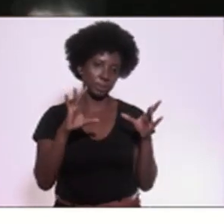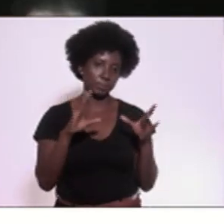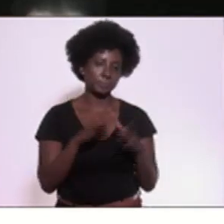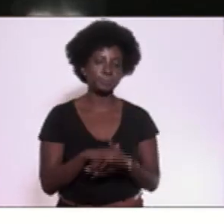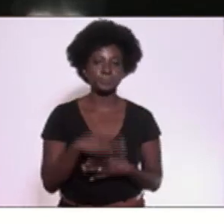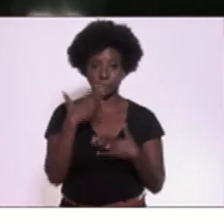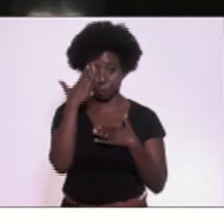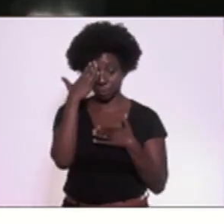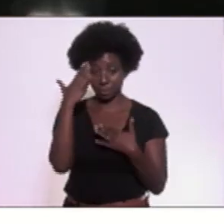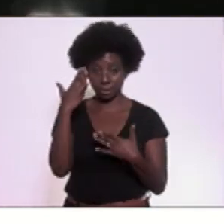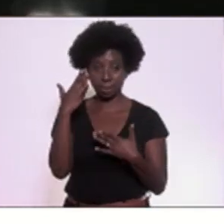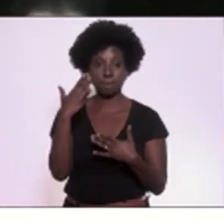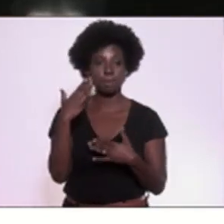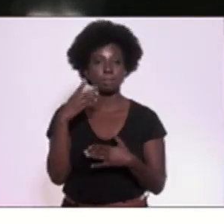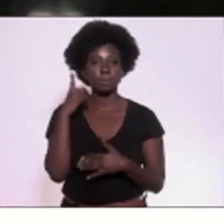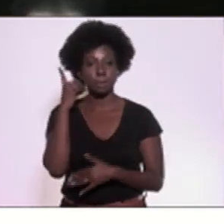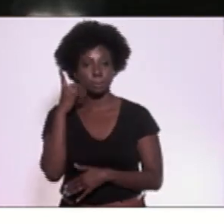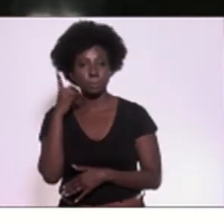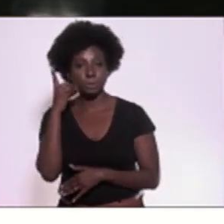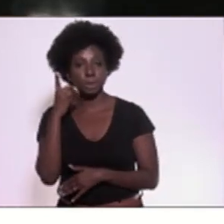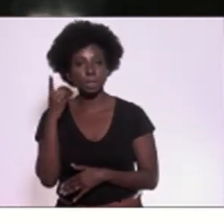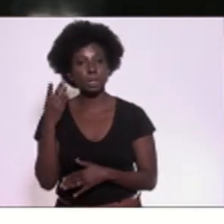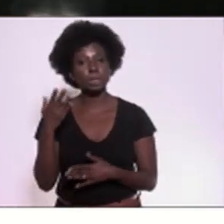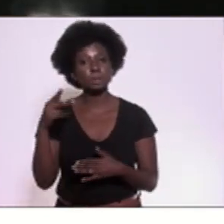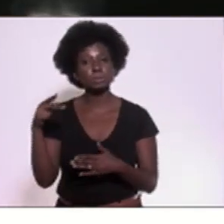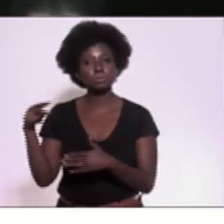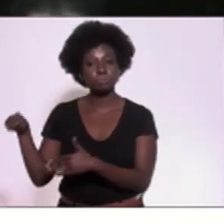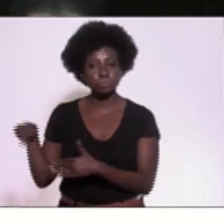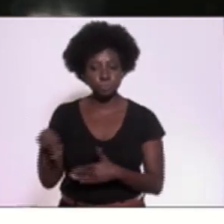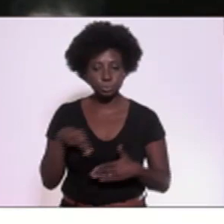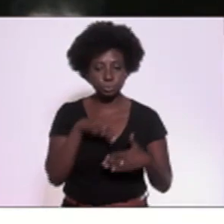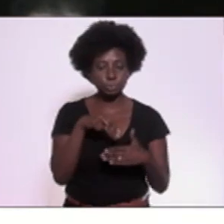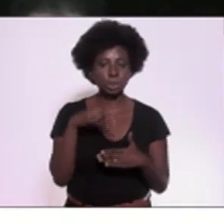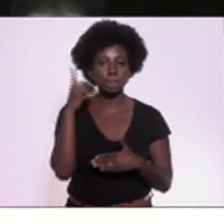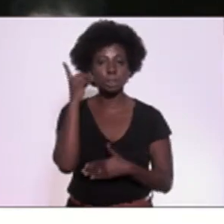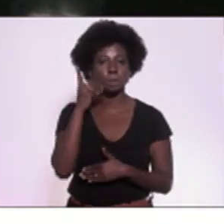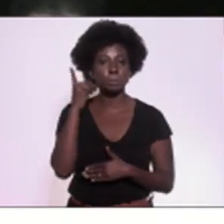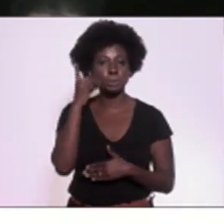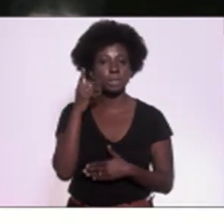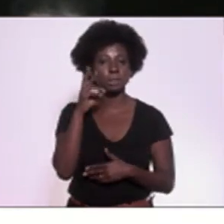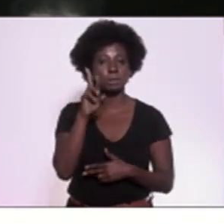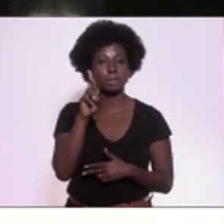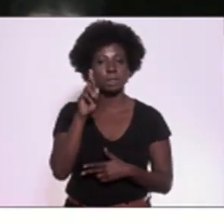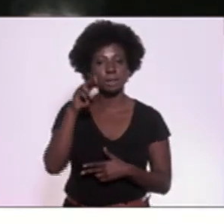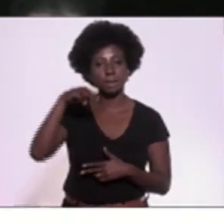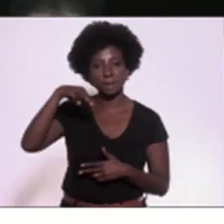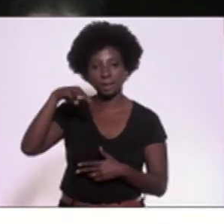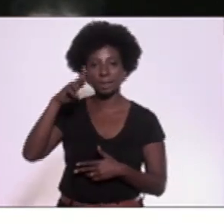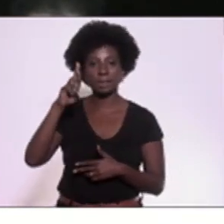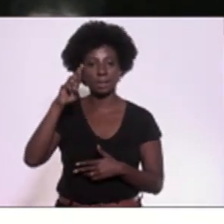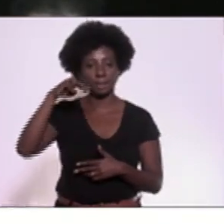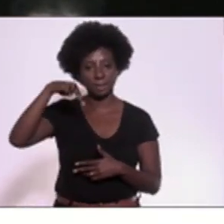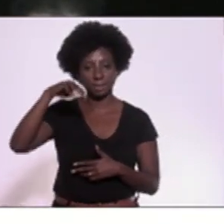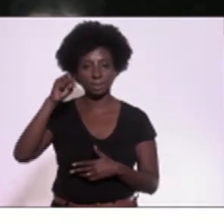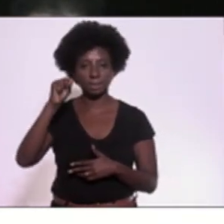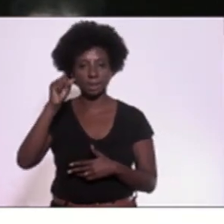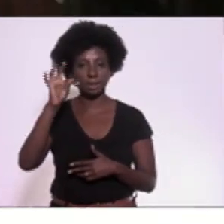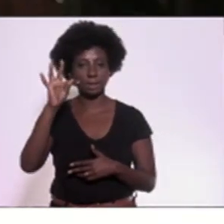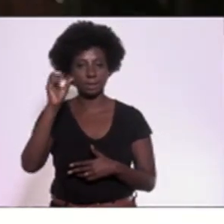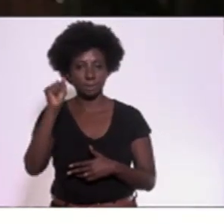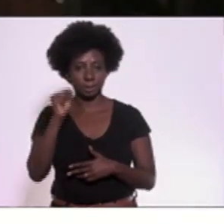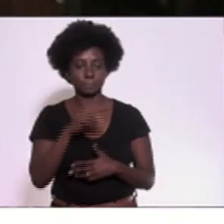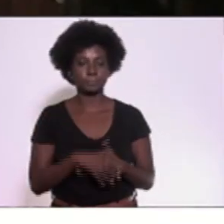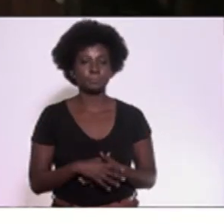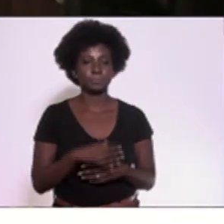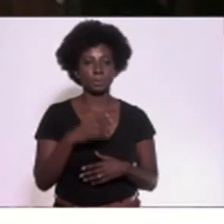Carneiro. Convido para fazer uso da palavra a nobre deputada Renata Souza. A senhora dispõe de 10 minutos para o uso da